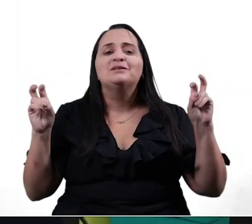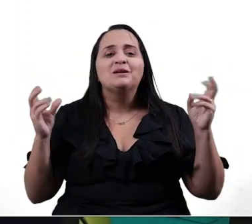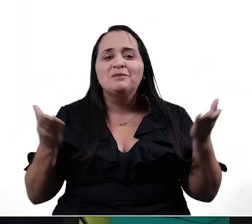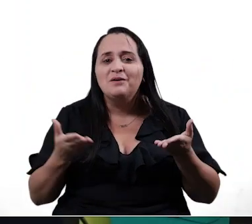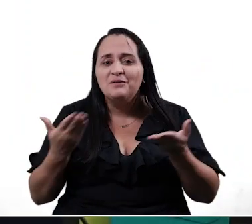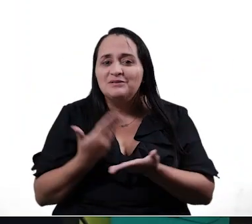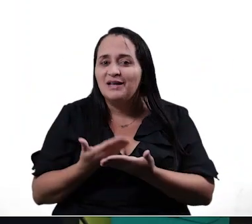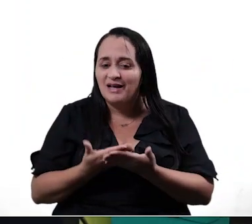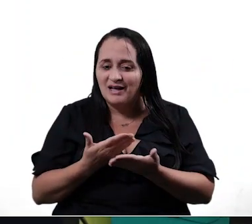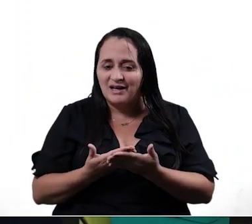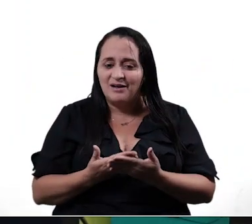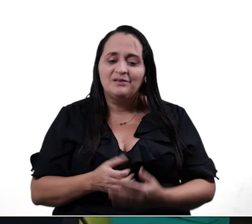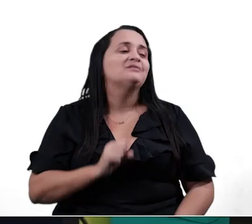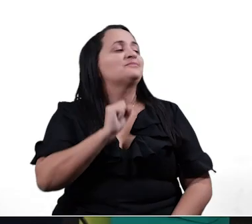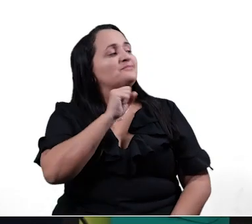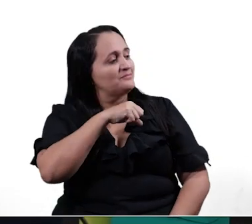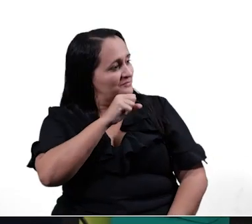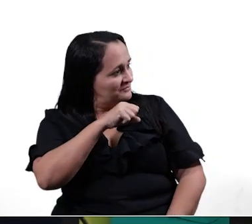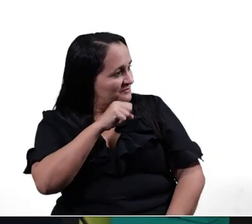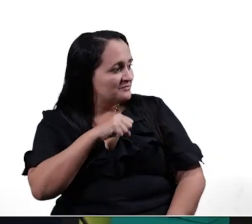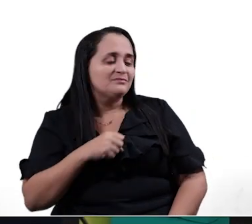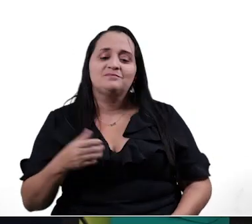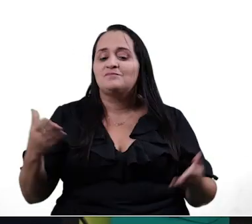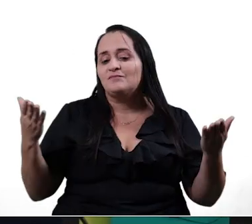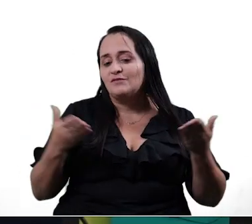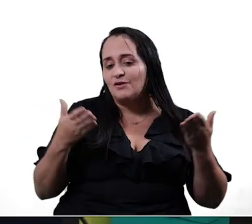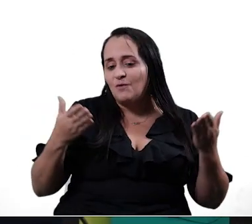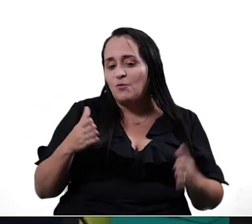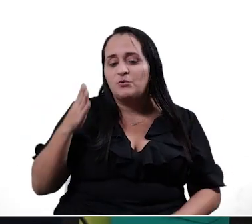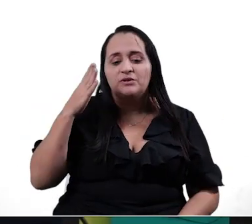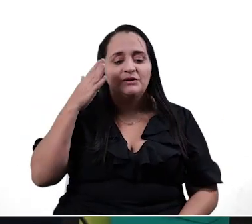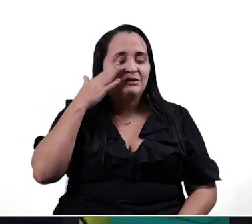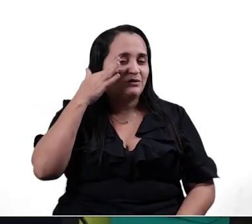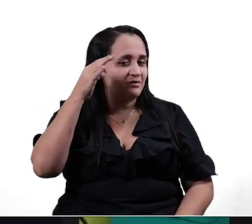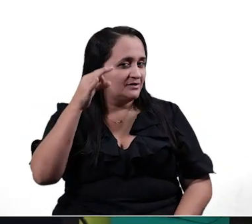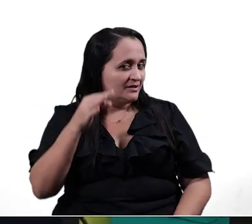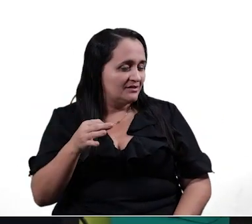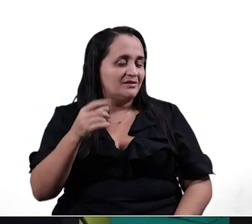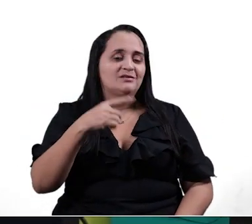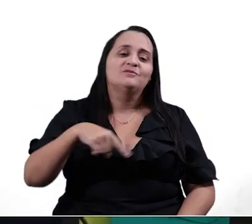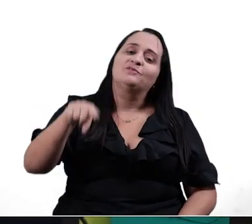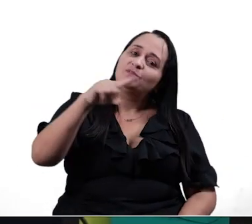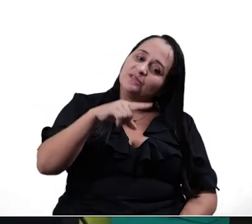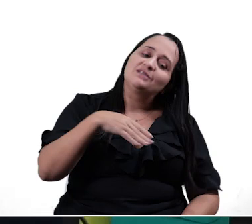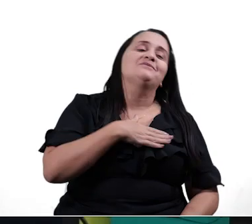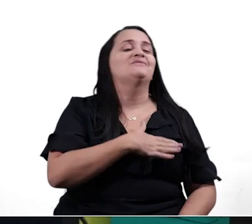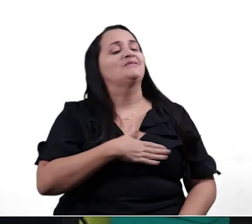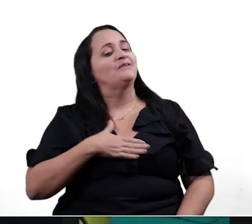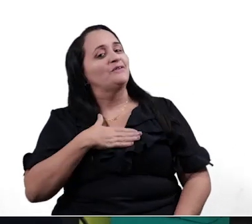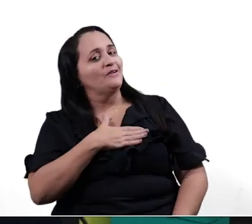é, Pro? Isso aí, Carol. E a nossa aula de hoje, eu tenho certeza que vocês vão gostar, porque vamos falar hoje